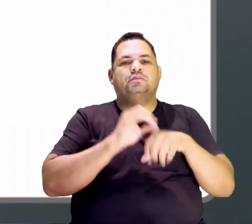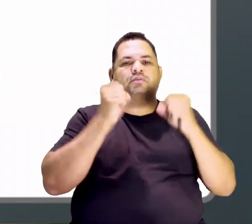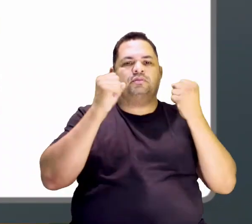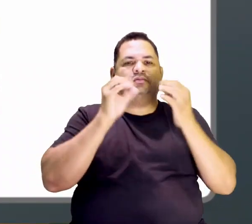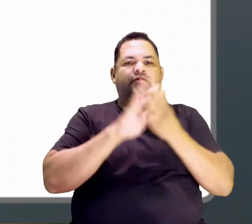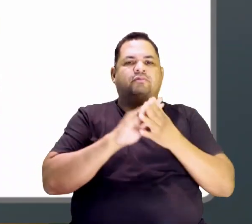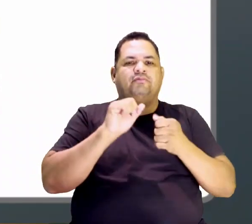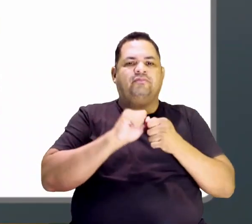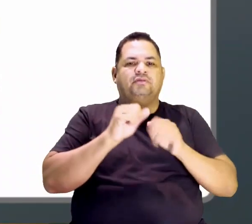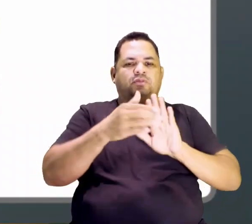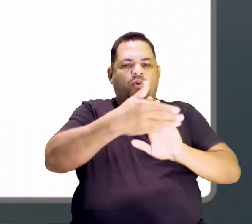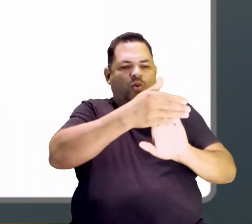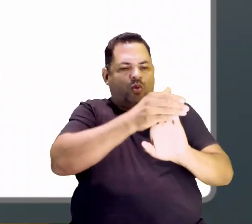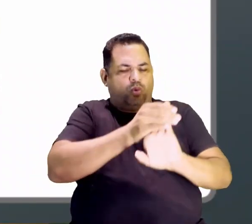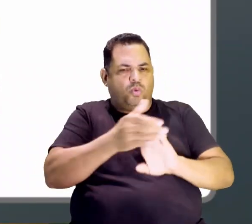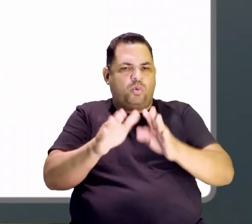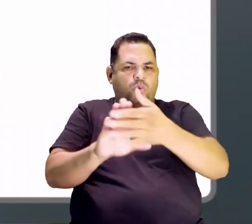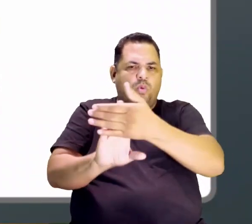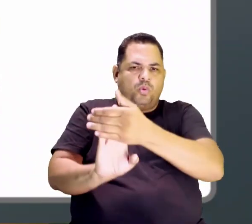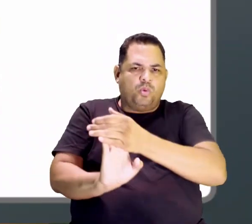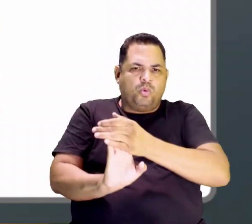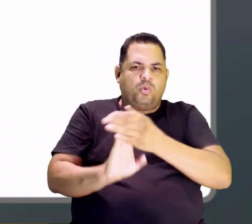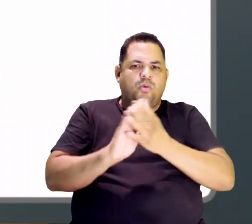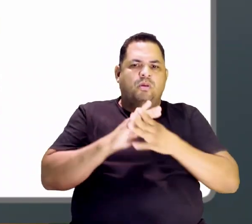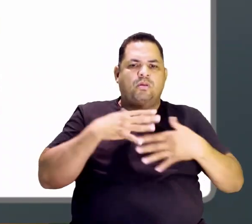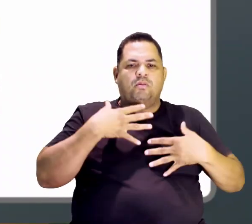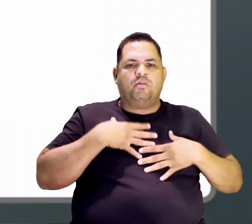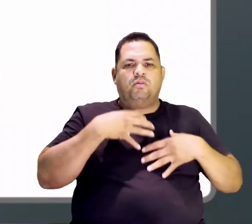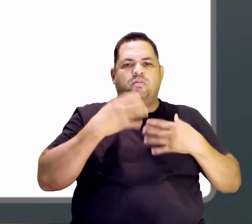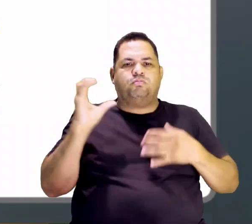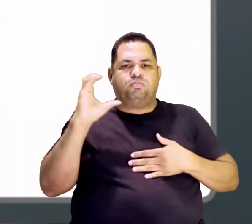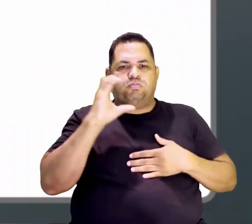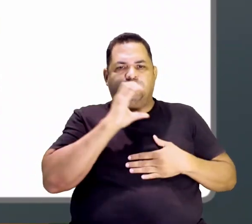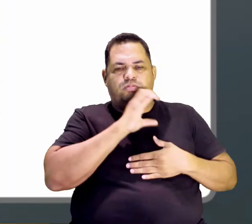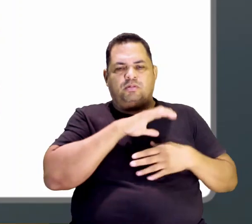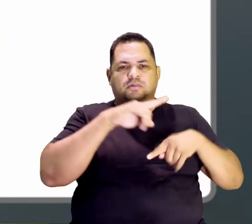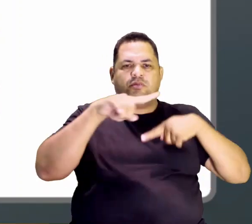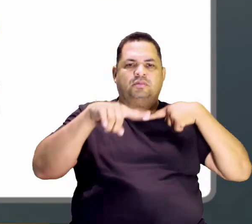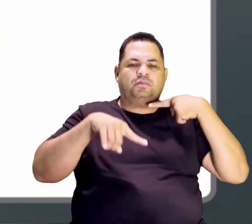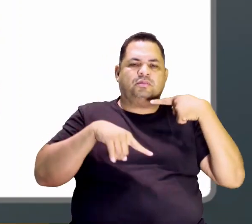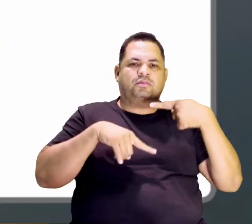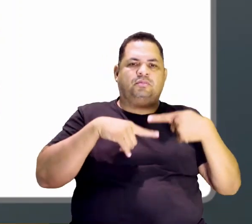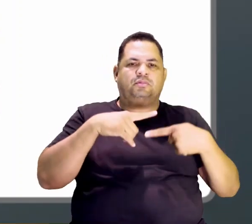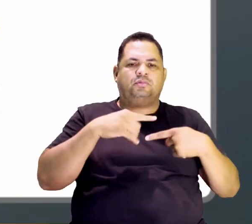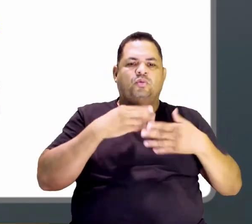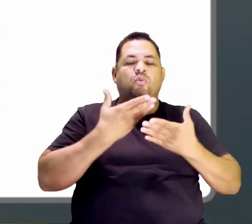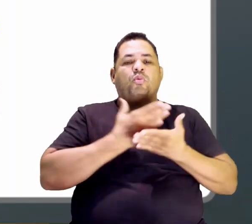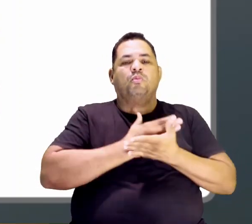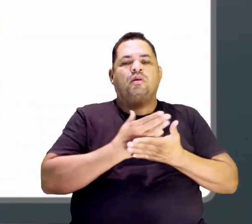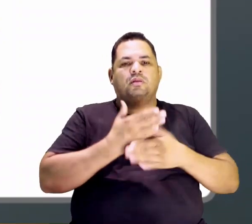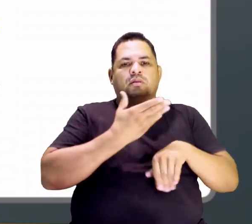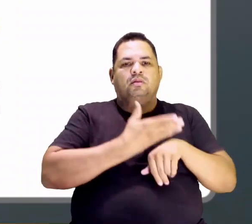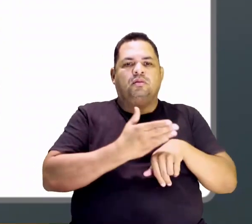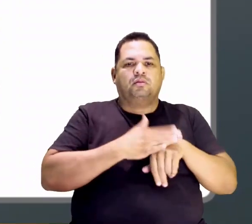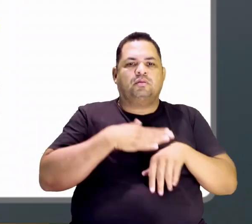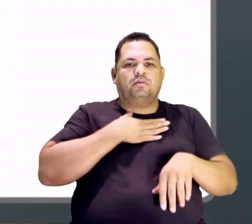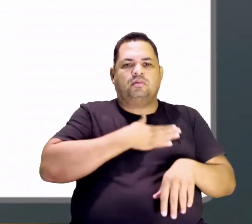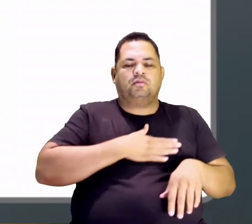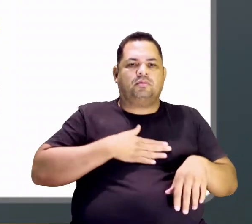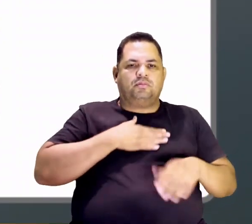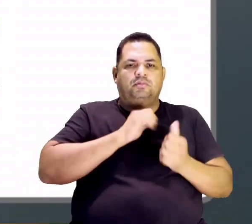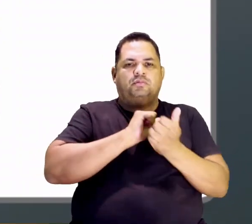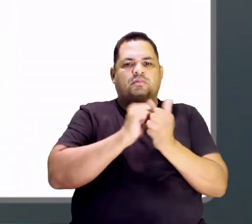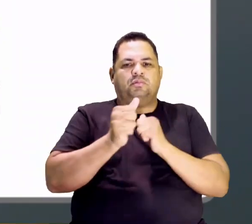um alongamento, te prepara fazendo um aquecimento, certo? E aí tu começa as tuas práticas. Eu gosto de praticar esporte,